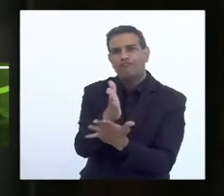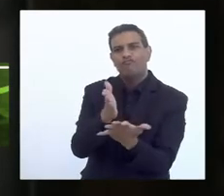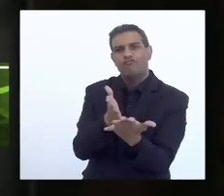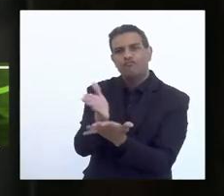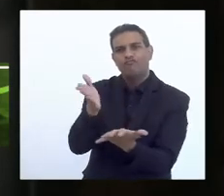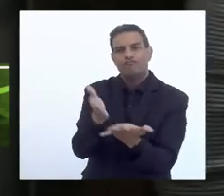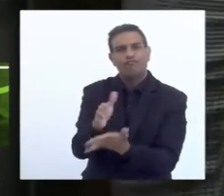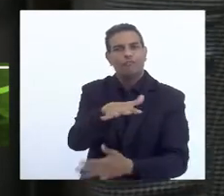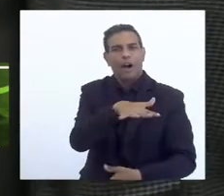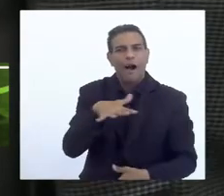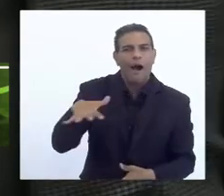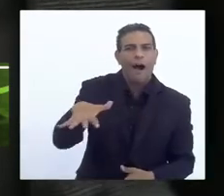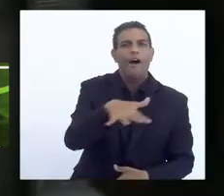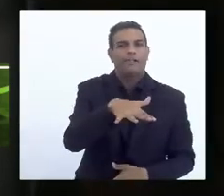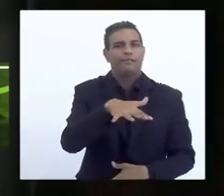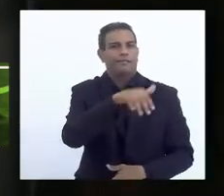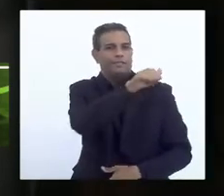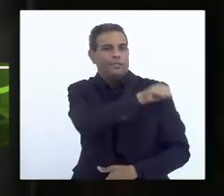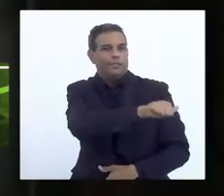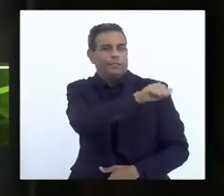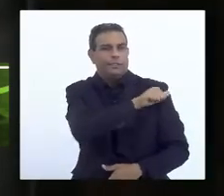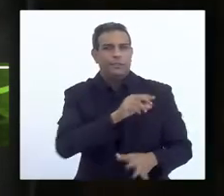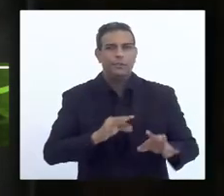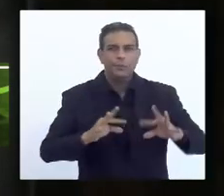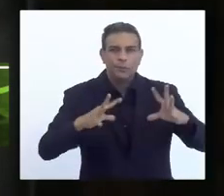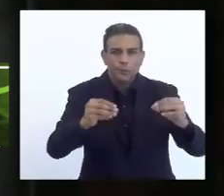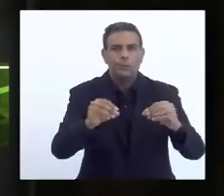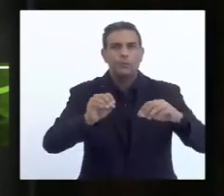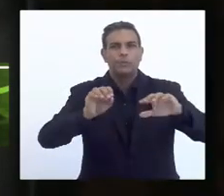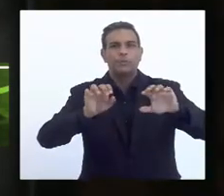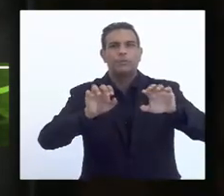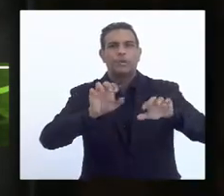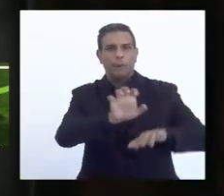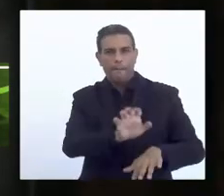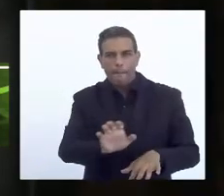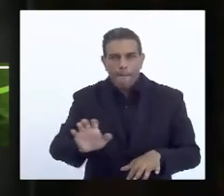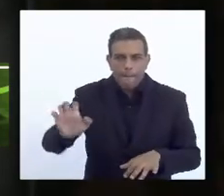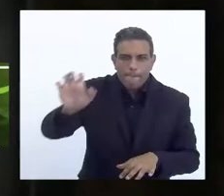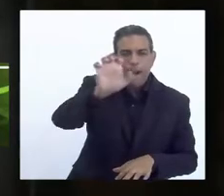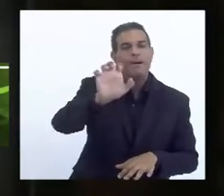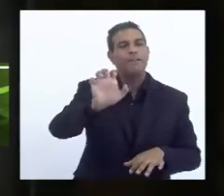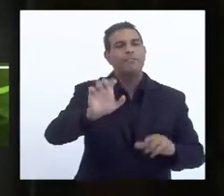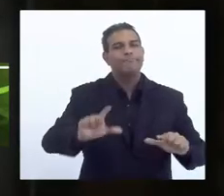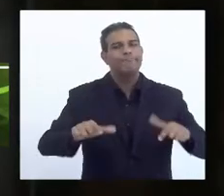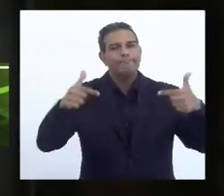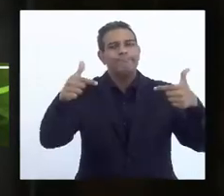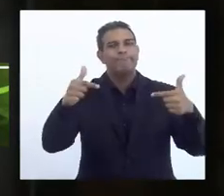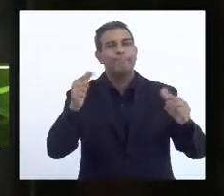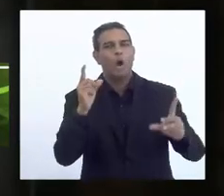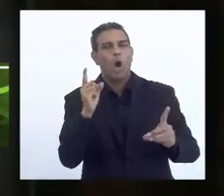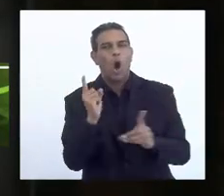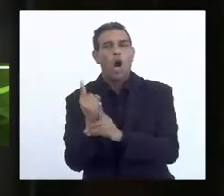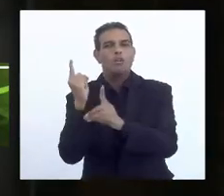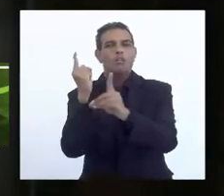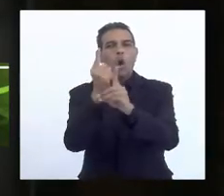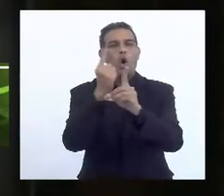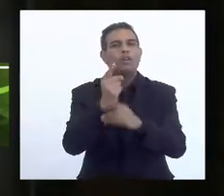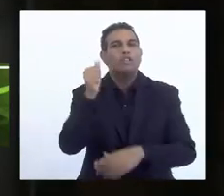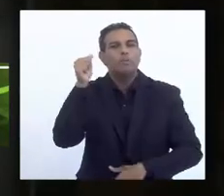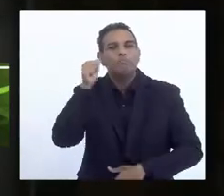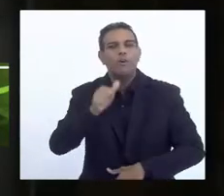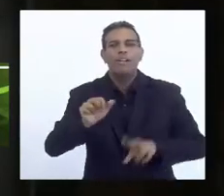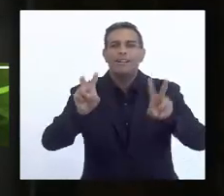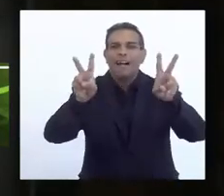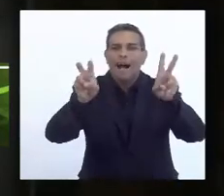os espaços, principalmente em todos os estados, e também fazendo encontro de mulheres sobre essa